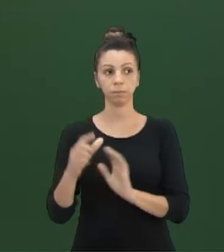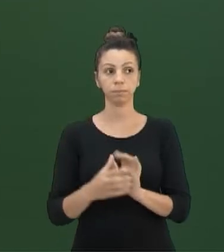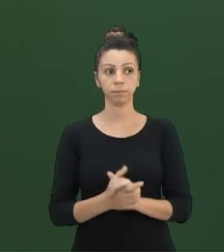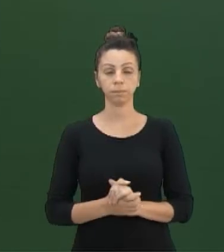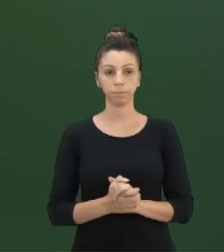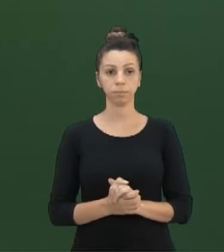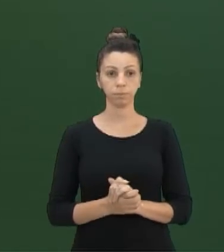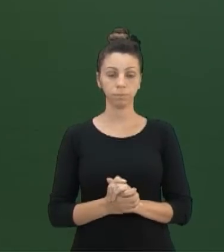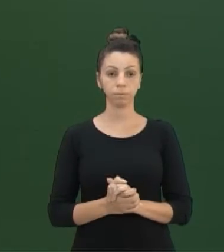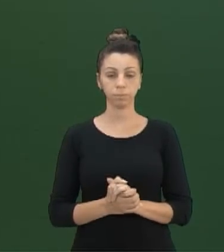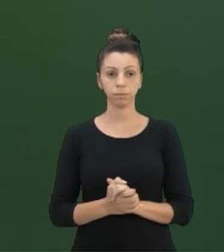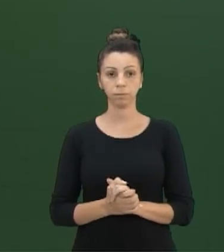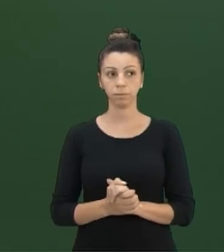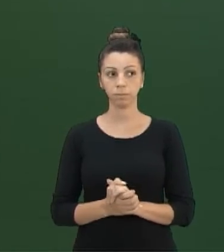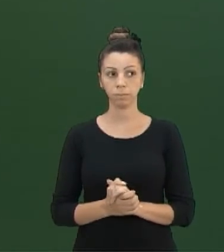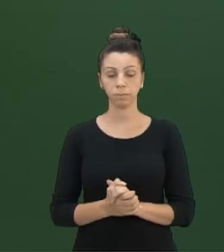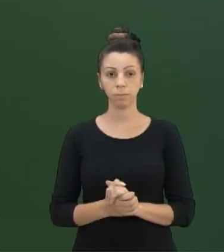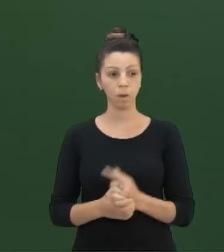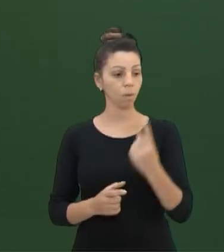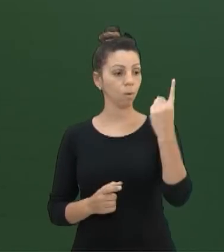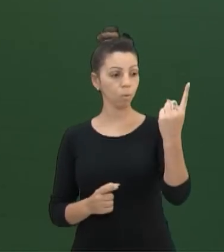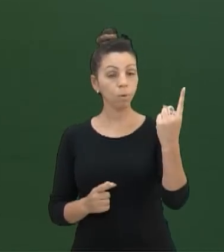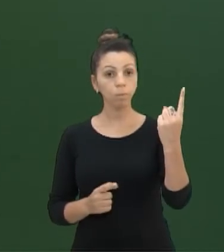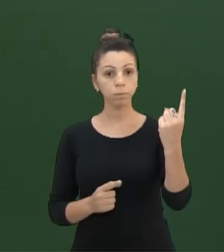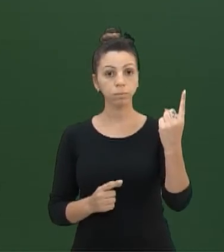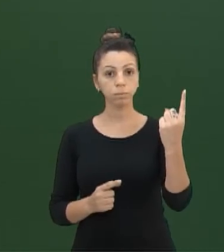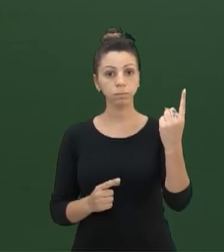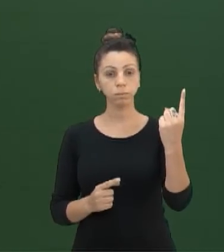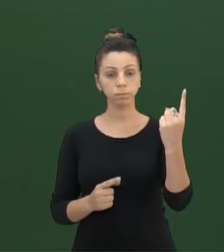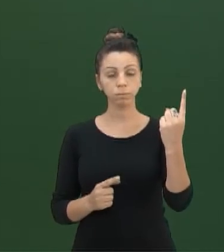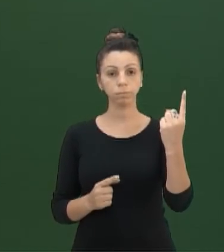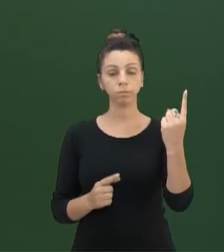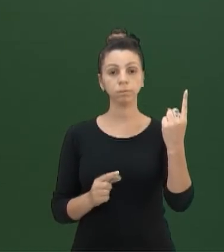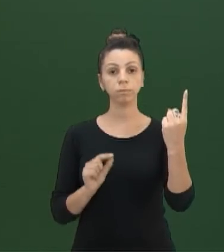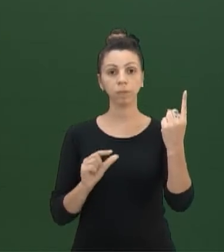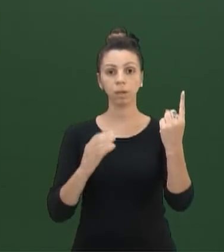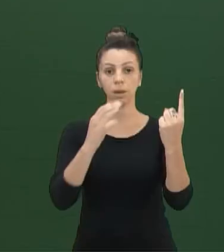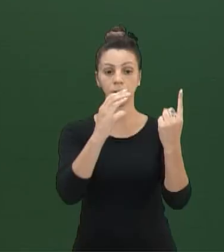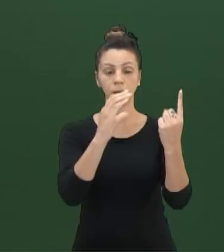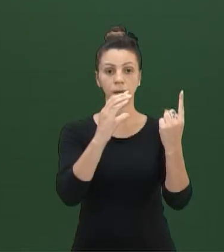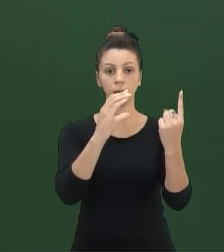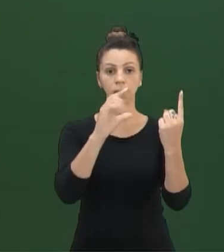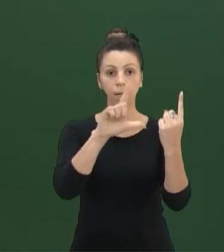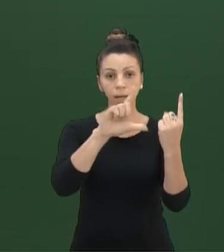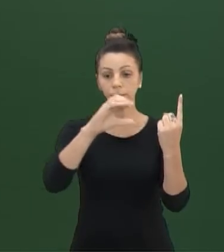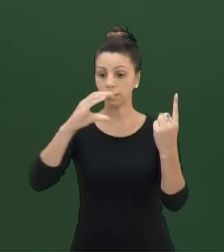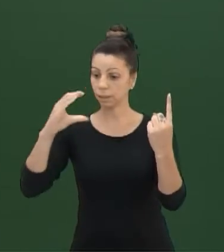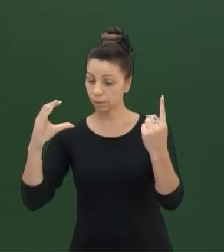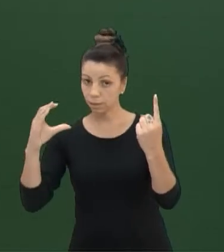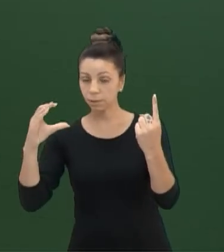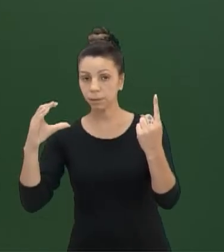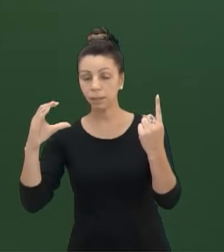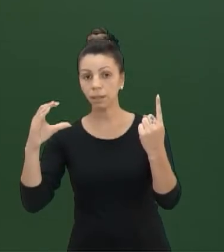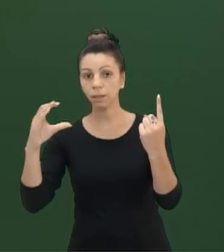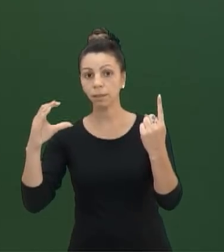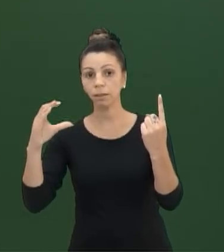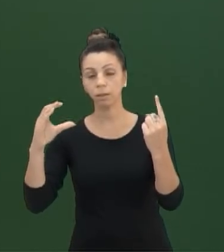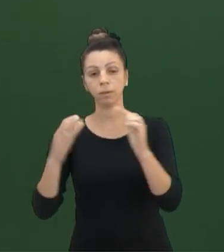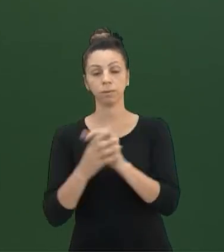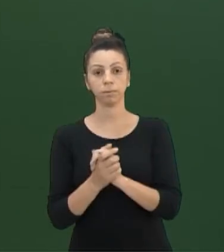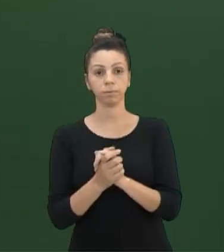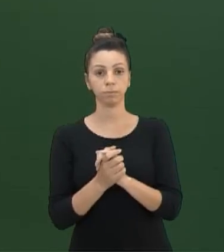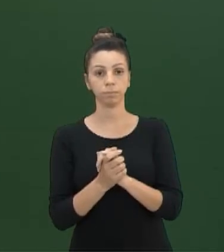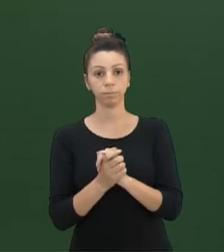ele vai medir 25 alqueires. Só que, reparem, 25 hectares, desculpa. Só que, reparem,